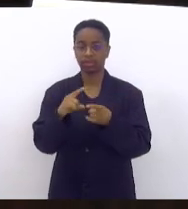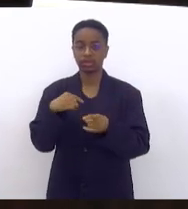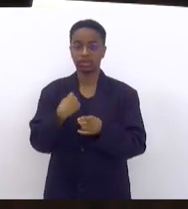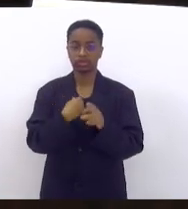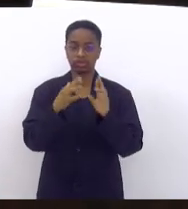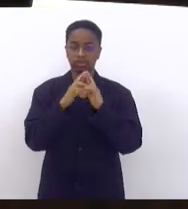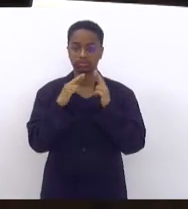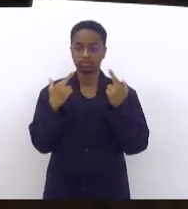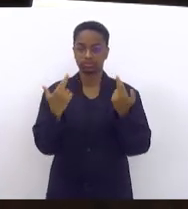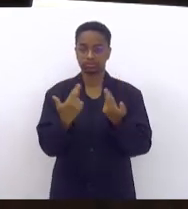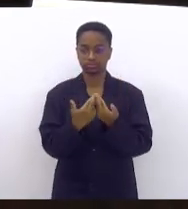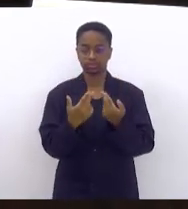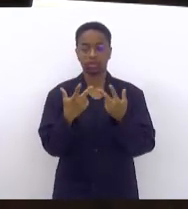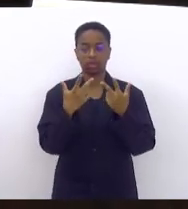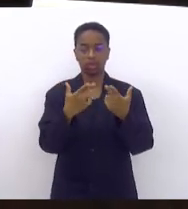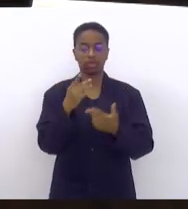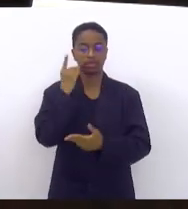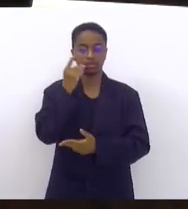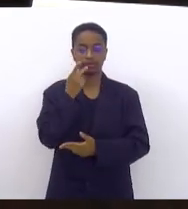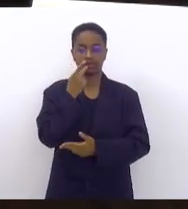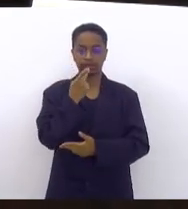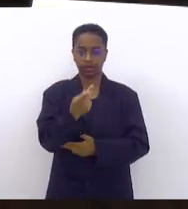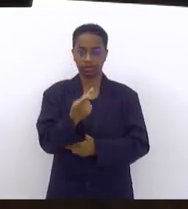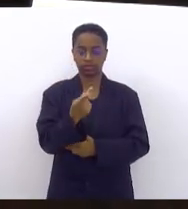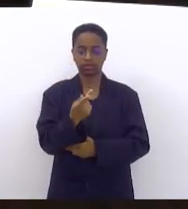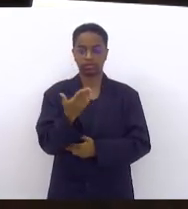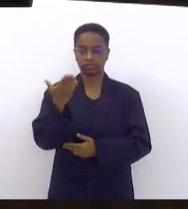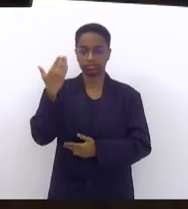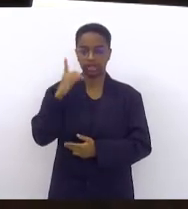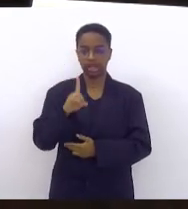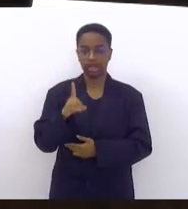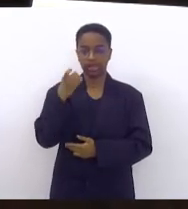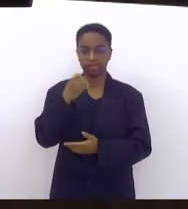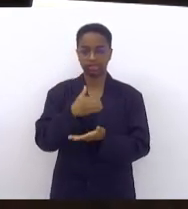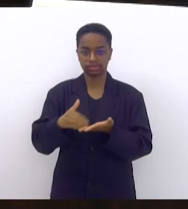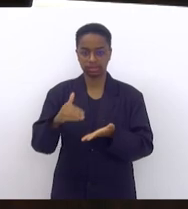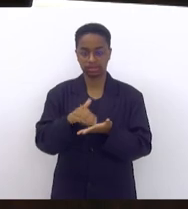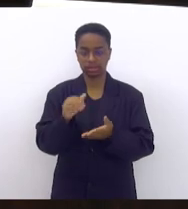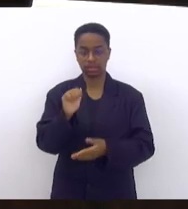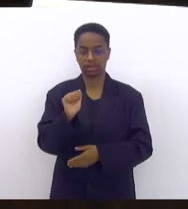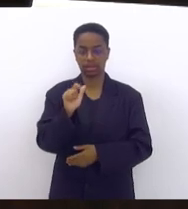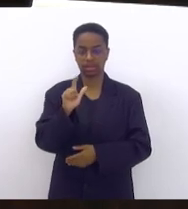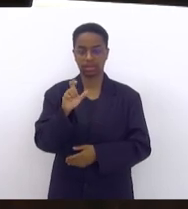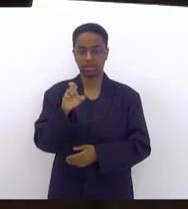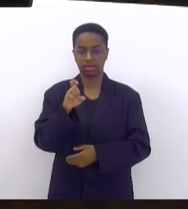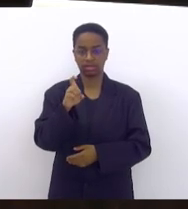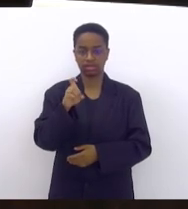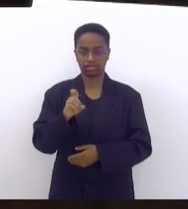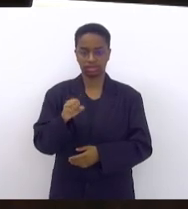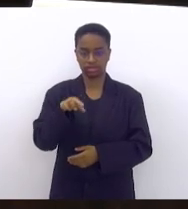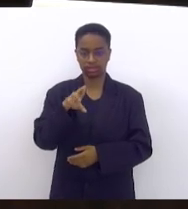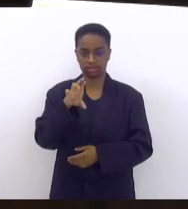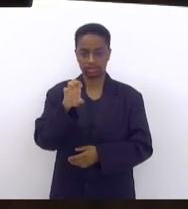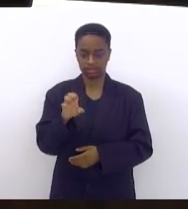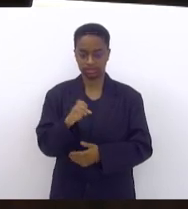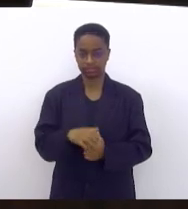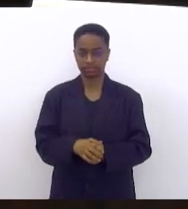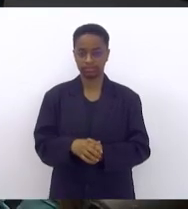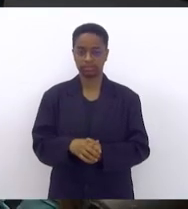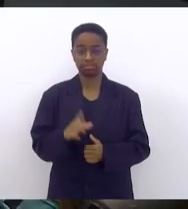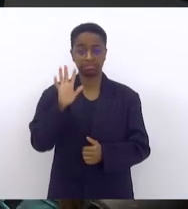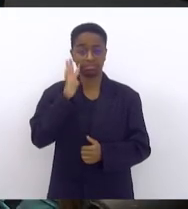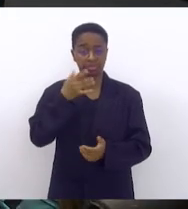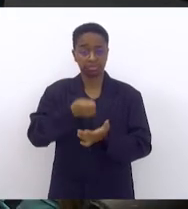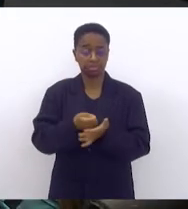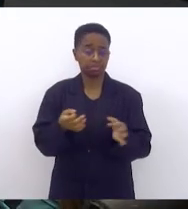o deputado falou, ainda com então secretário de Estado Alexandre Kiepp, essa decisão foi tranquila,